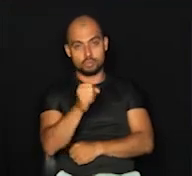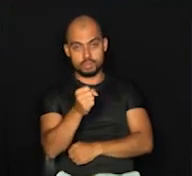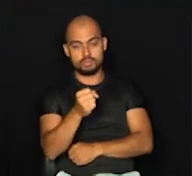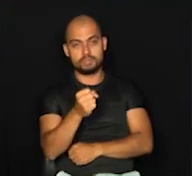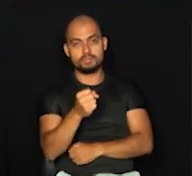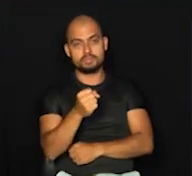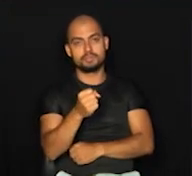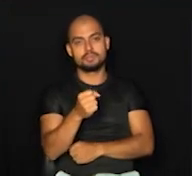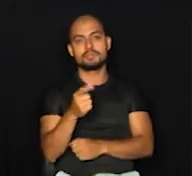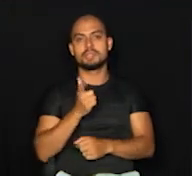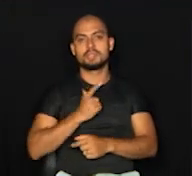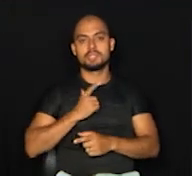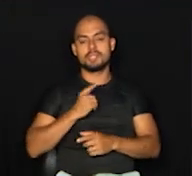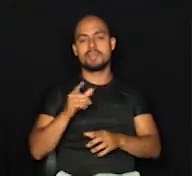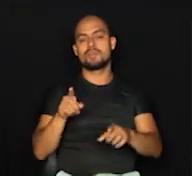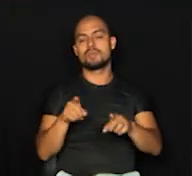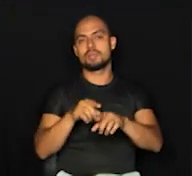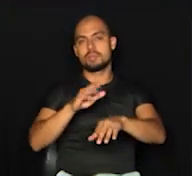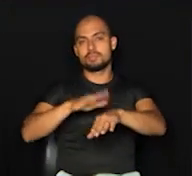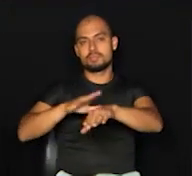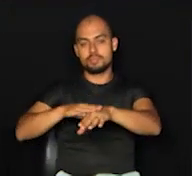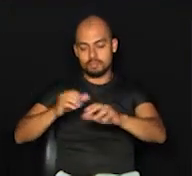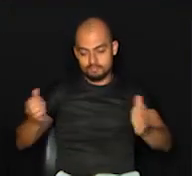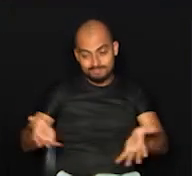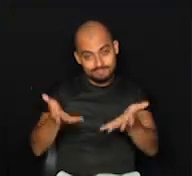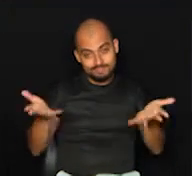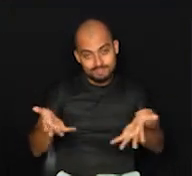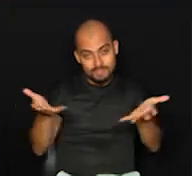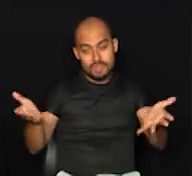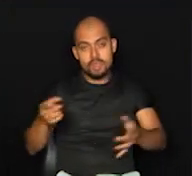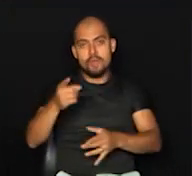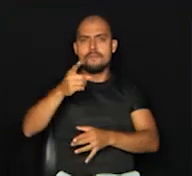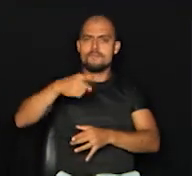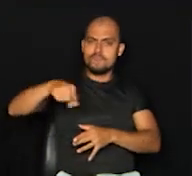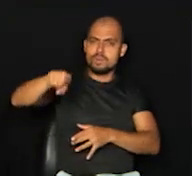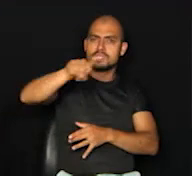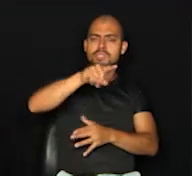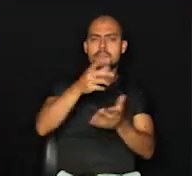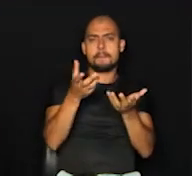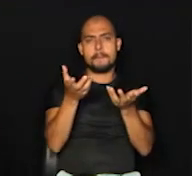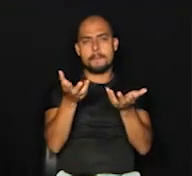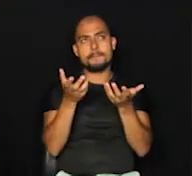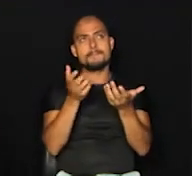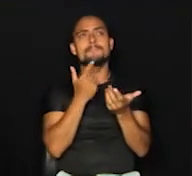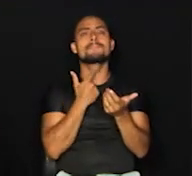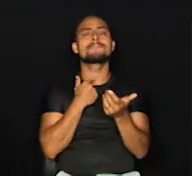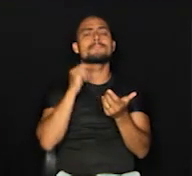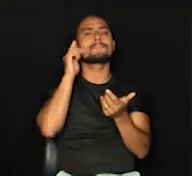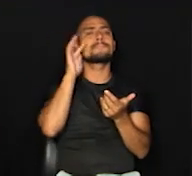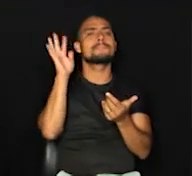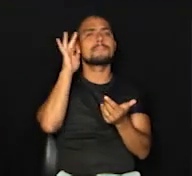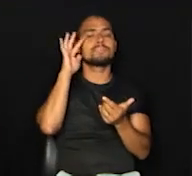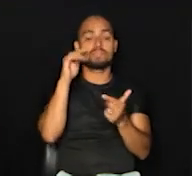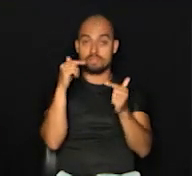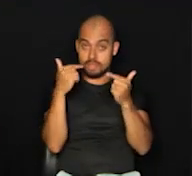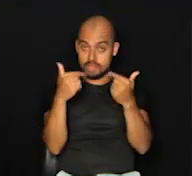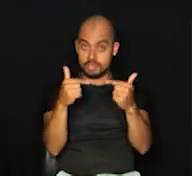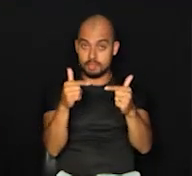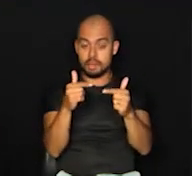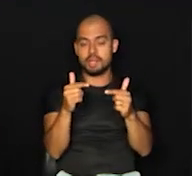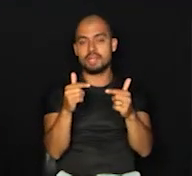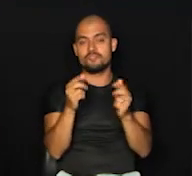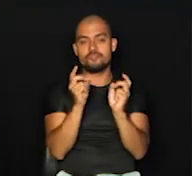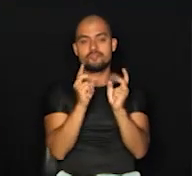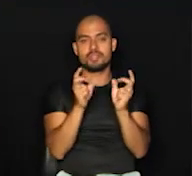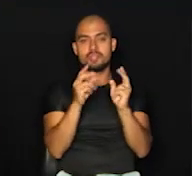São Paulo, justamente para essa promoção. Então, você que pretende entrar no mercado imobiliário,